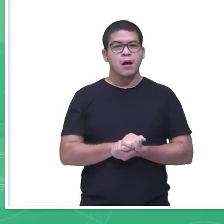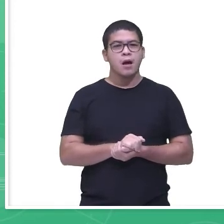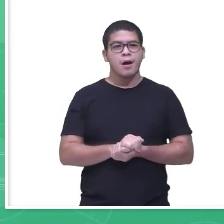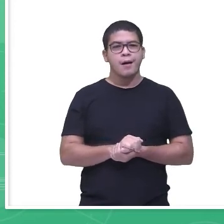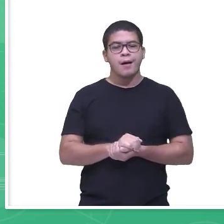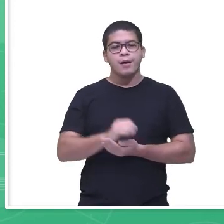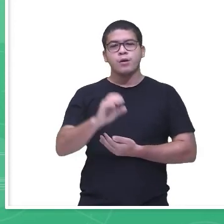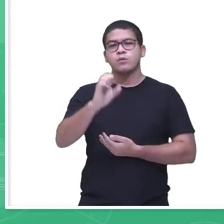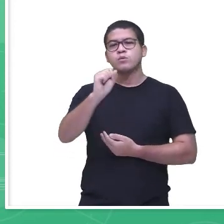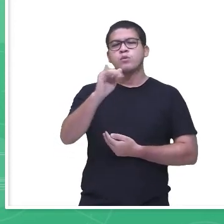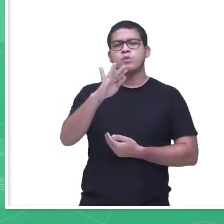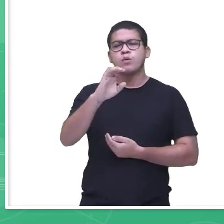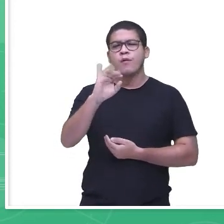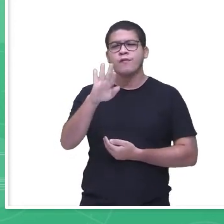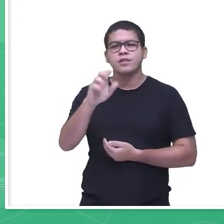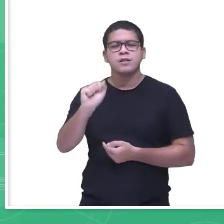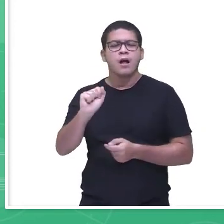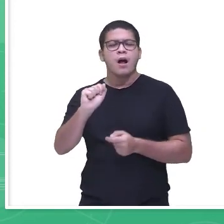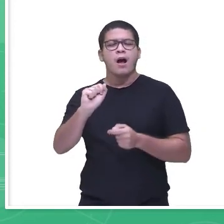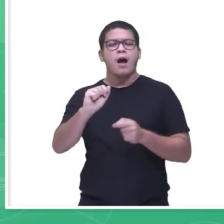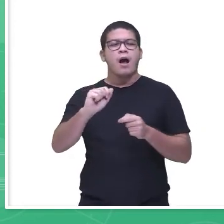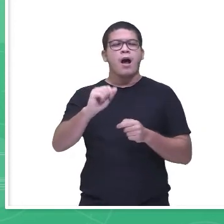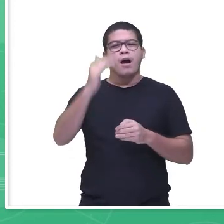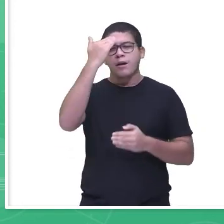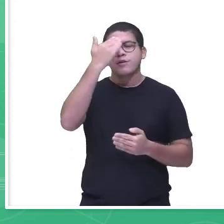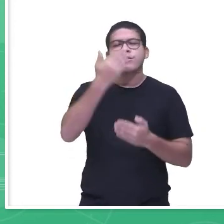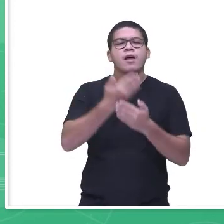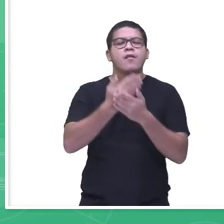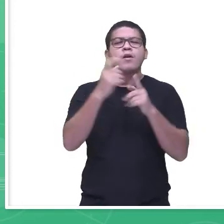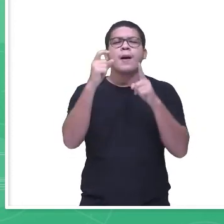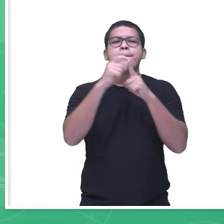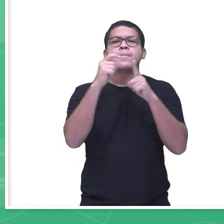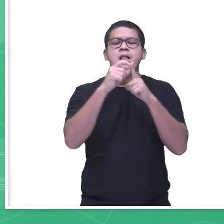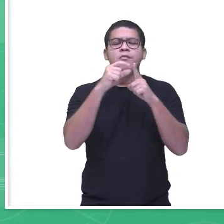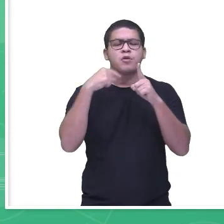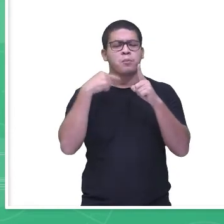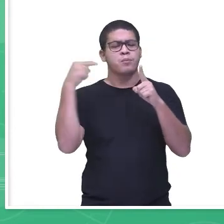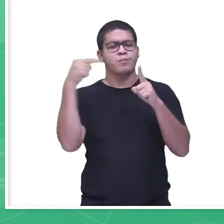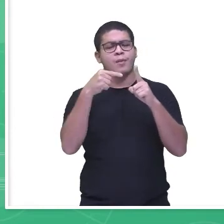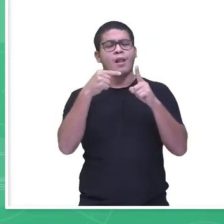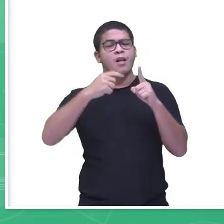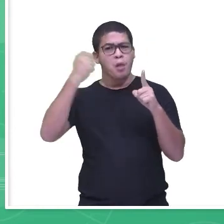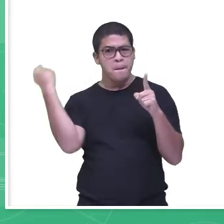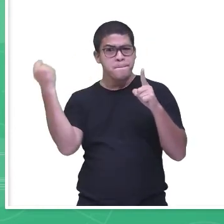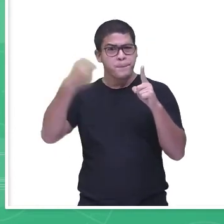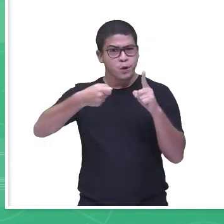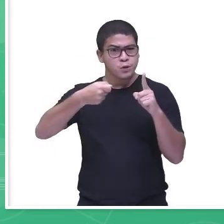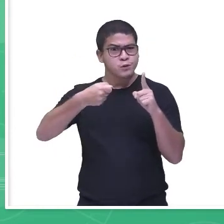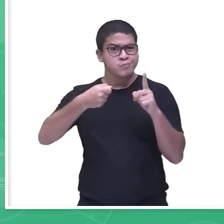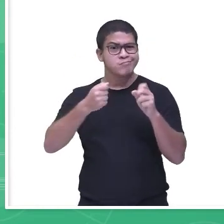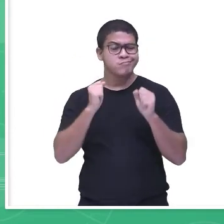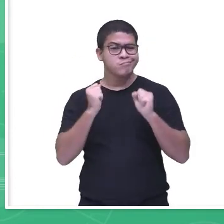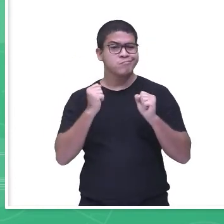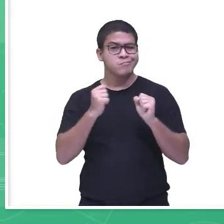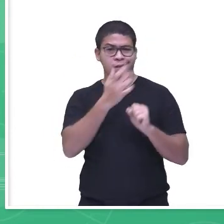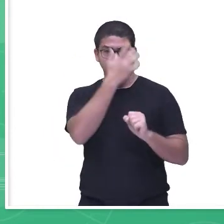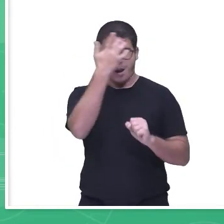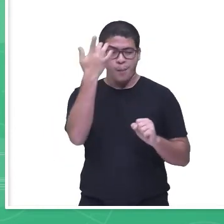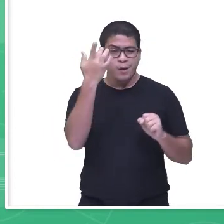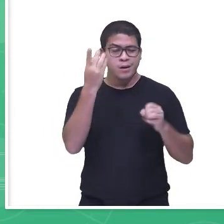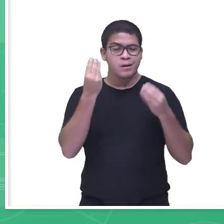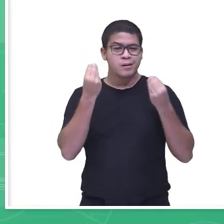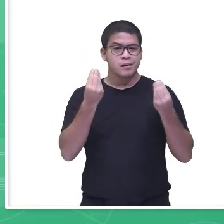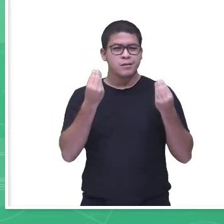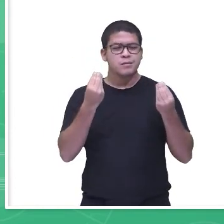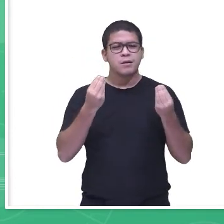poder e saíam tentando influenciar as pessoas. Olha a palavrinha aqui, influenciar as pessoas. O método socrático fazia